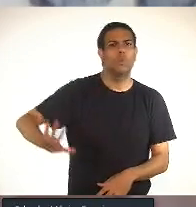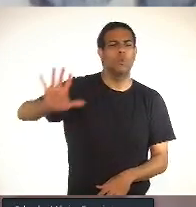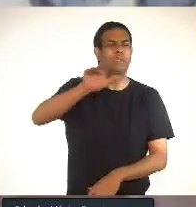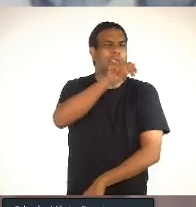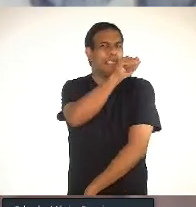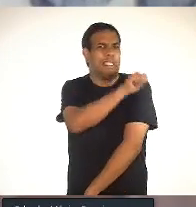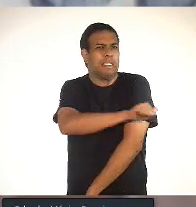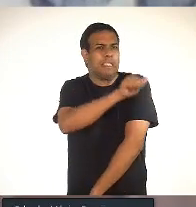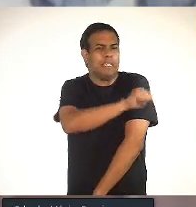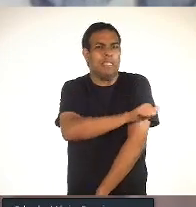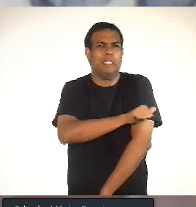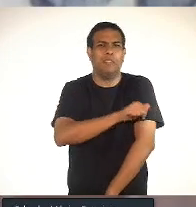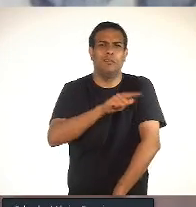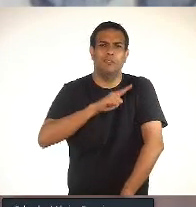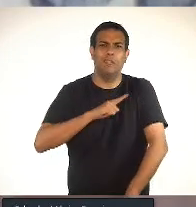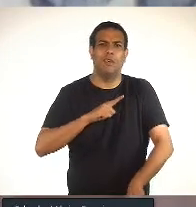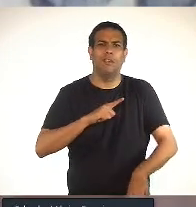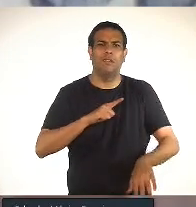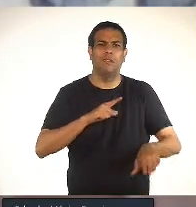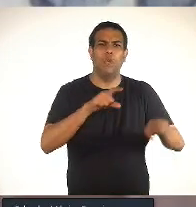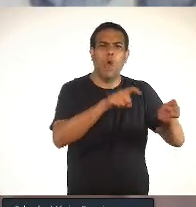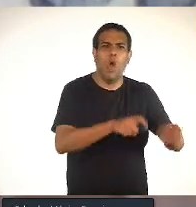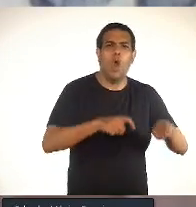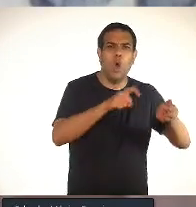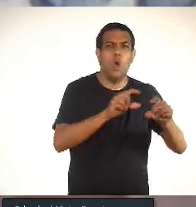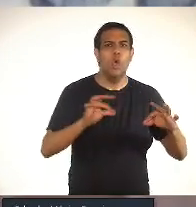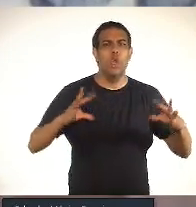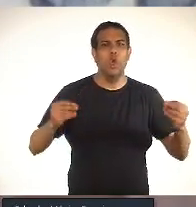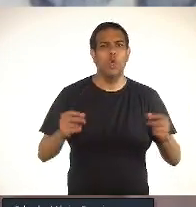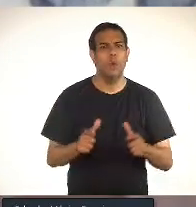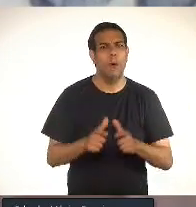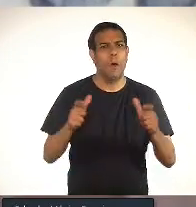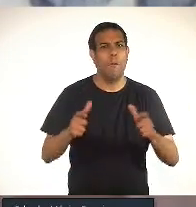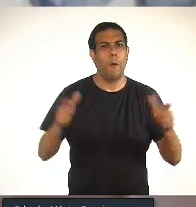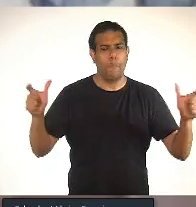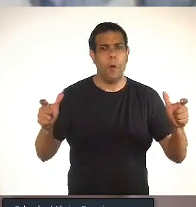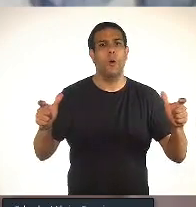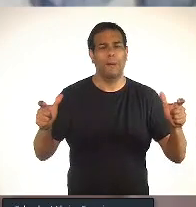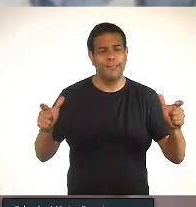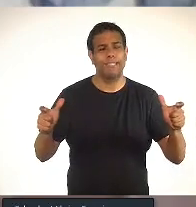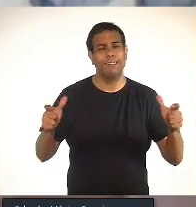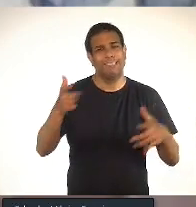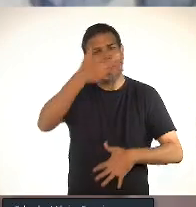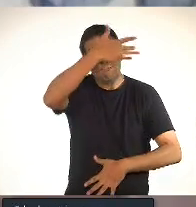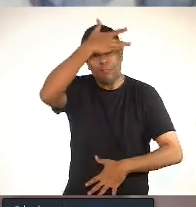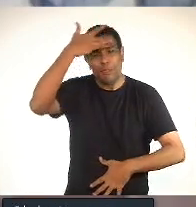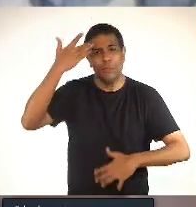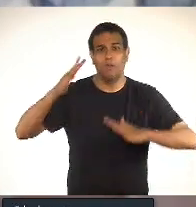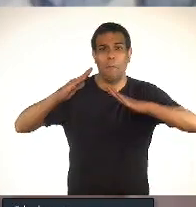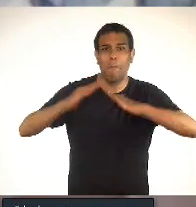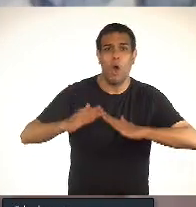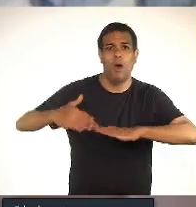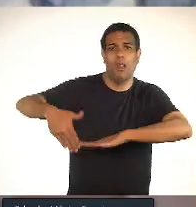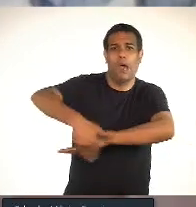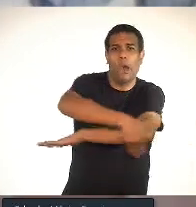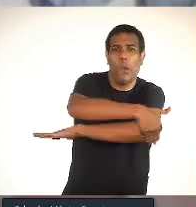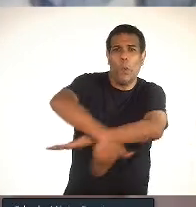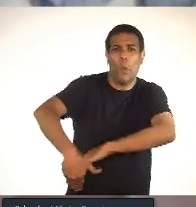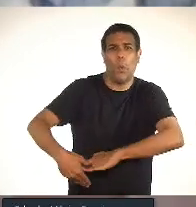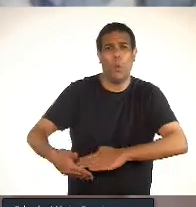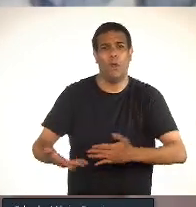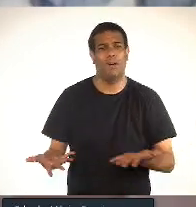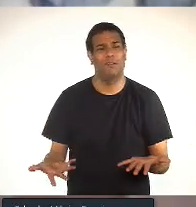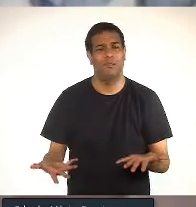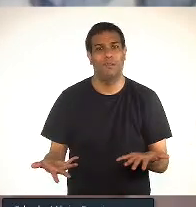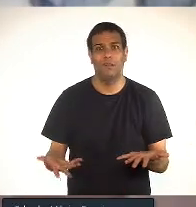pelas cidades do interior do estado do Rio de Janeiro, o aumento exponencial da população em situação de rua. Nós